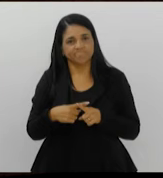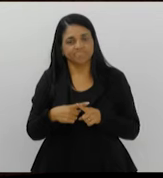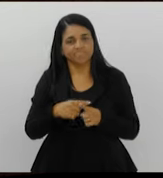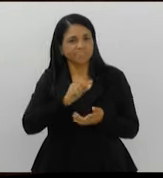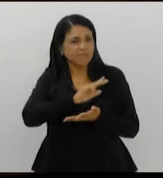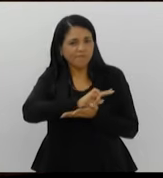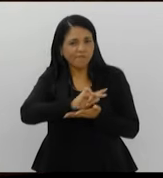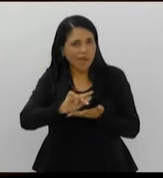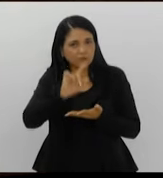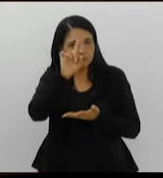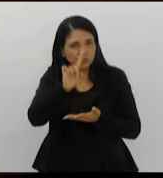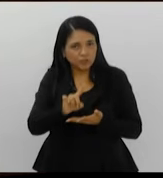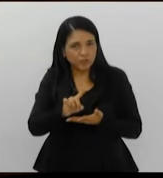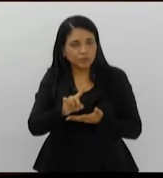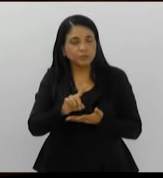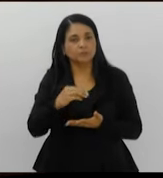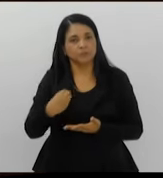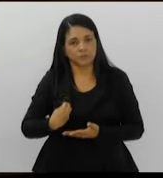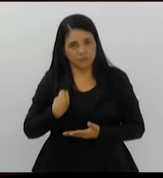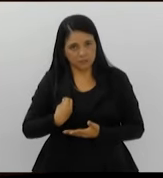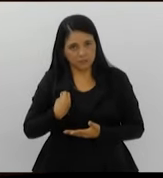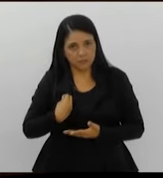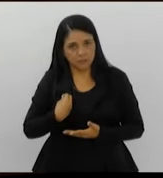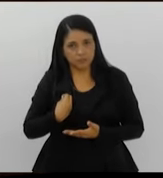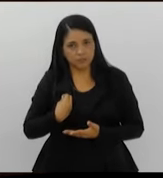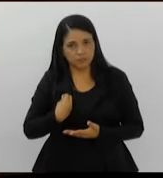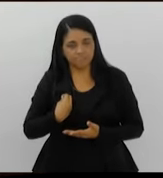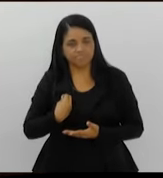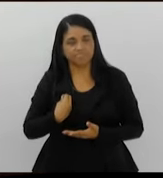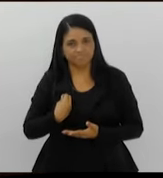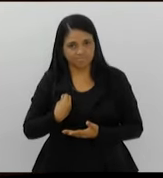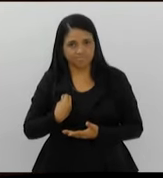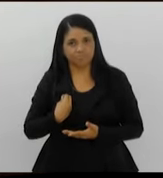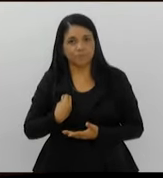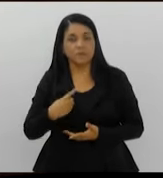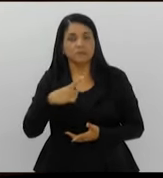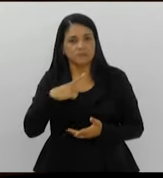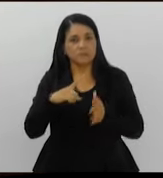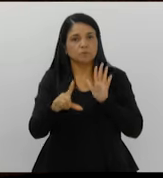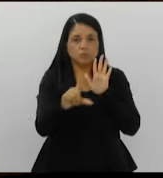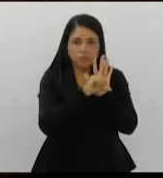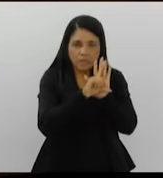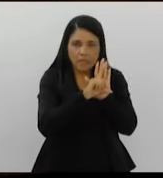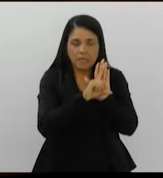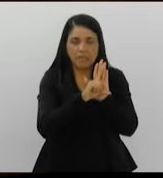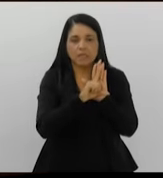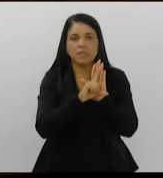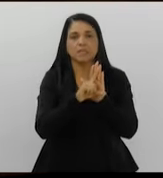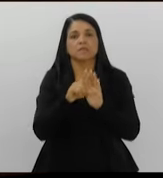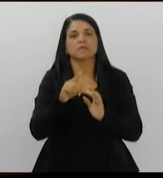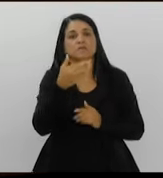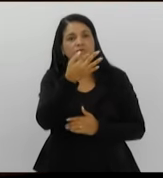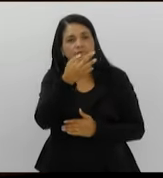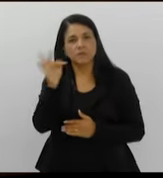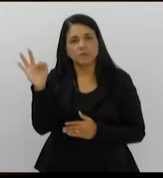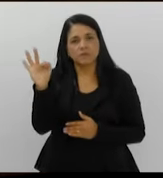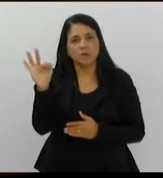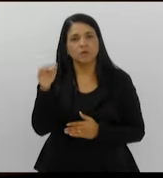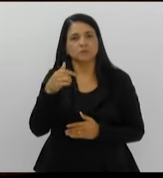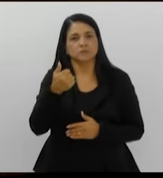direitos existem em torno dessa questão. Nós temos leis como a Lei Federal